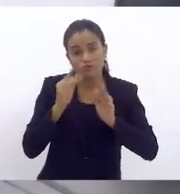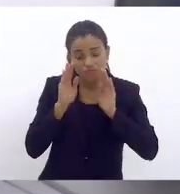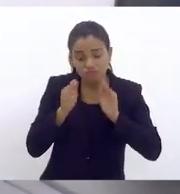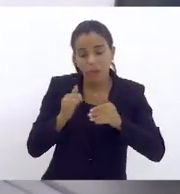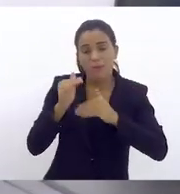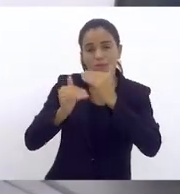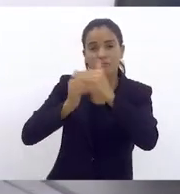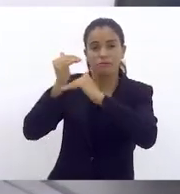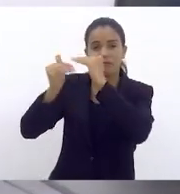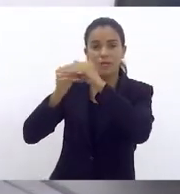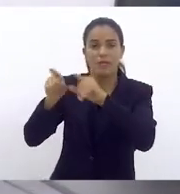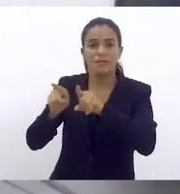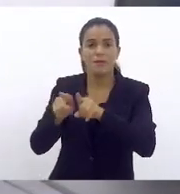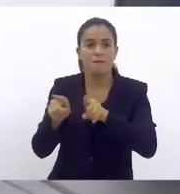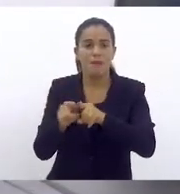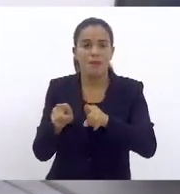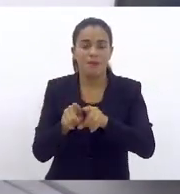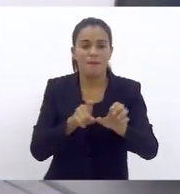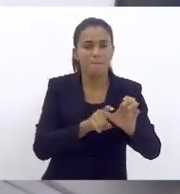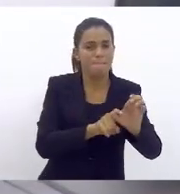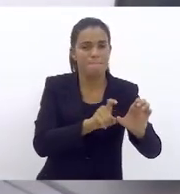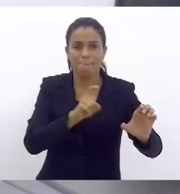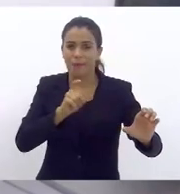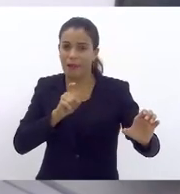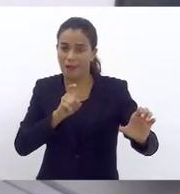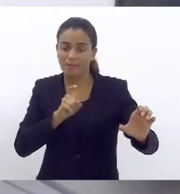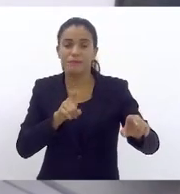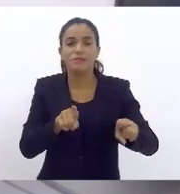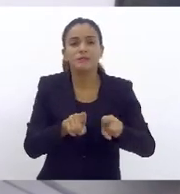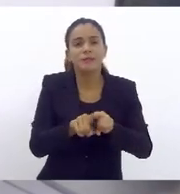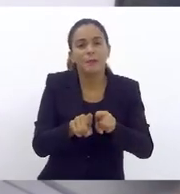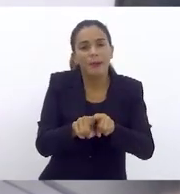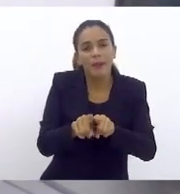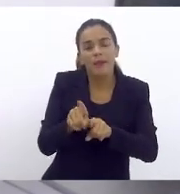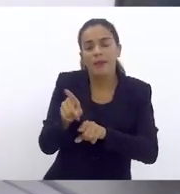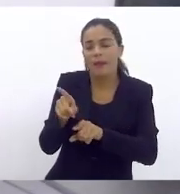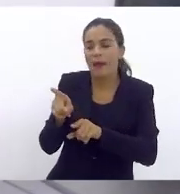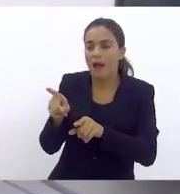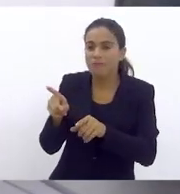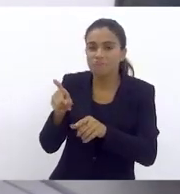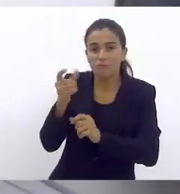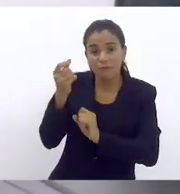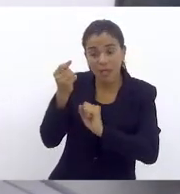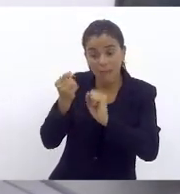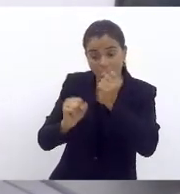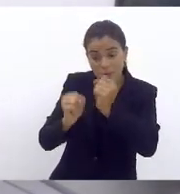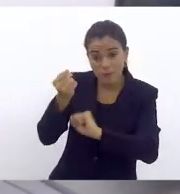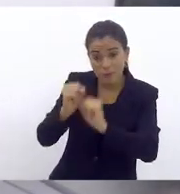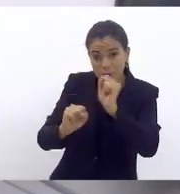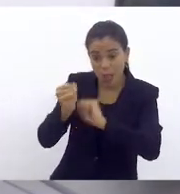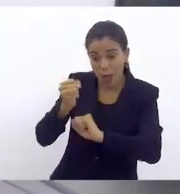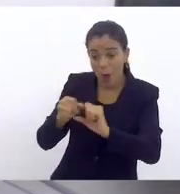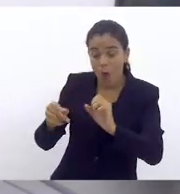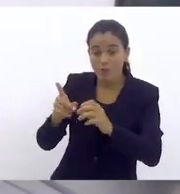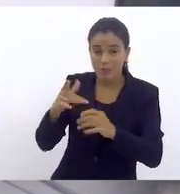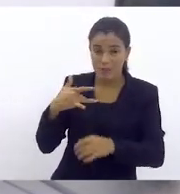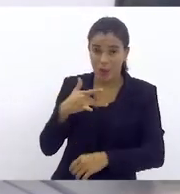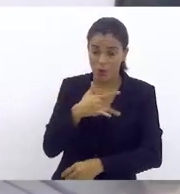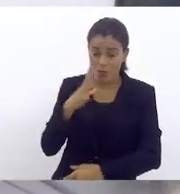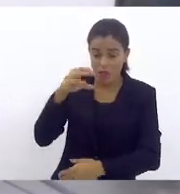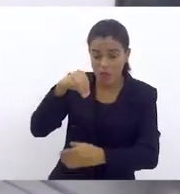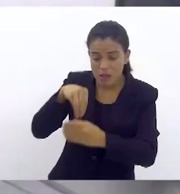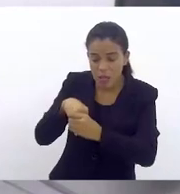a redução tá dependência a internalização de produção desenvolvimento da Ciência Desenvolvimento da